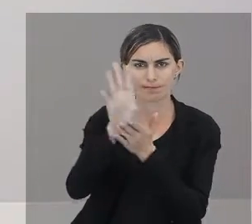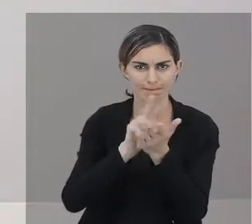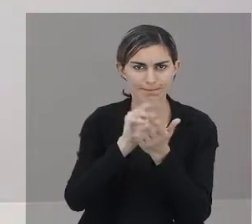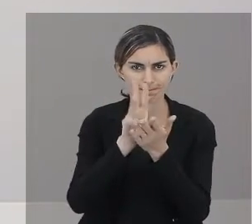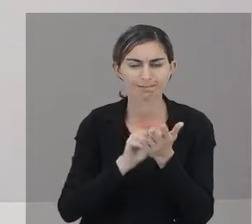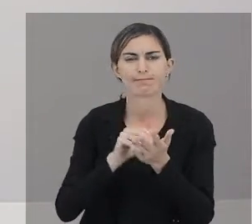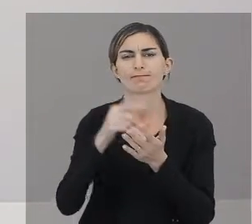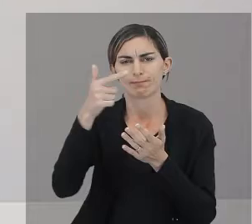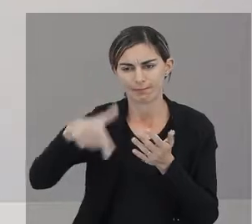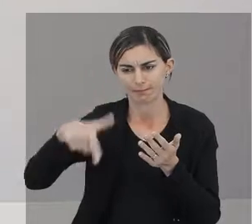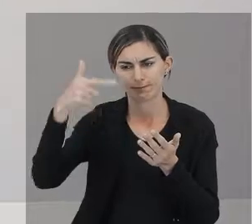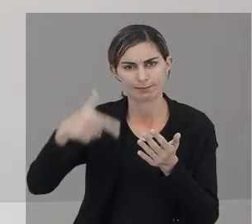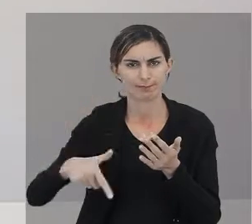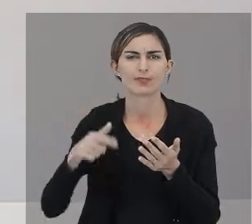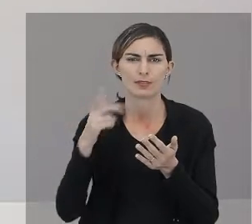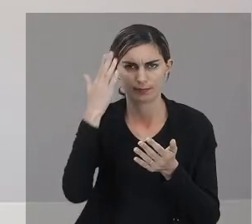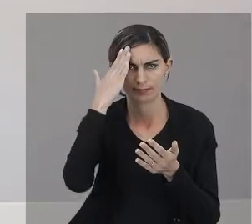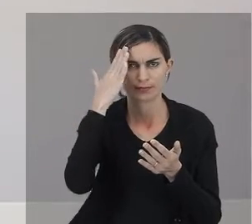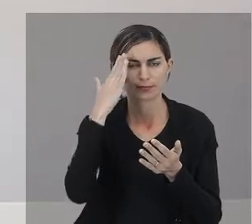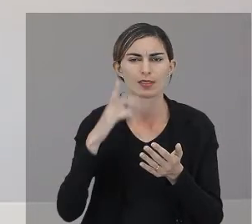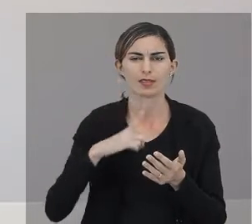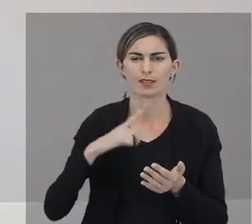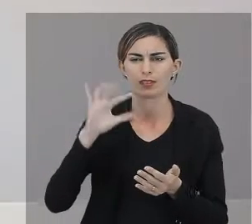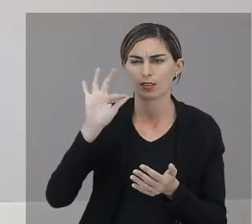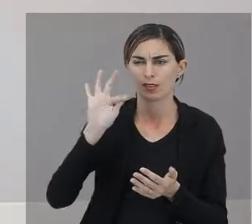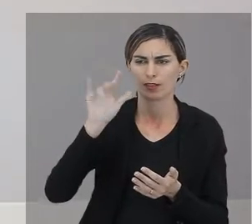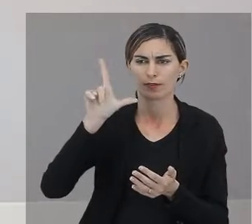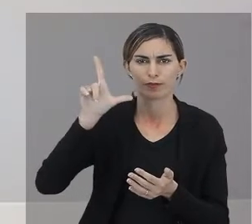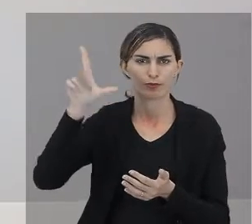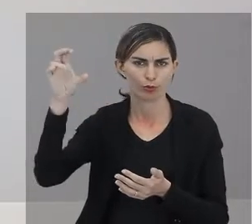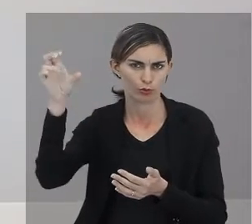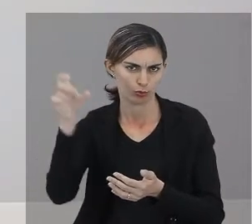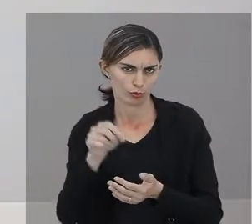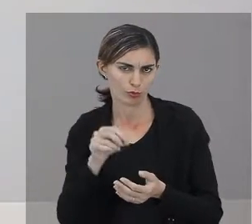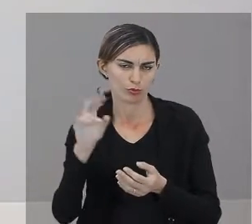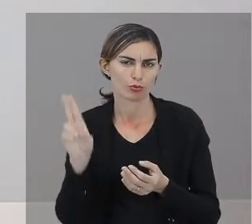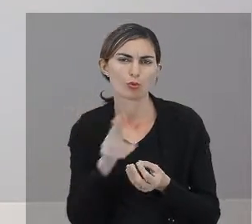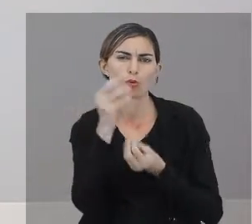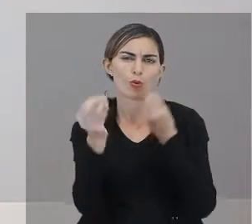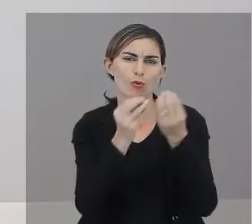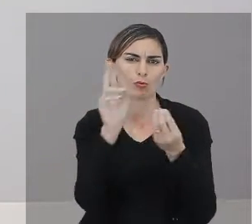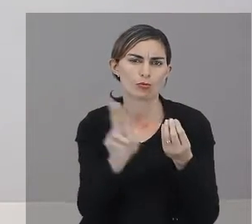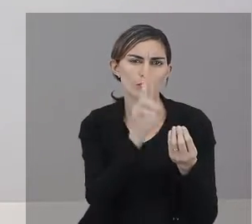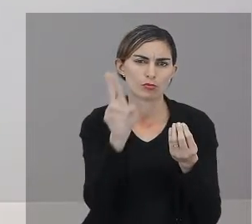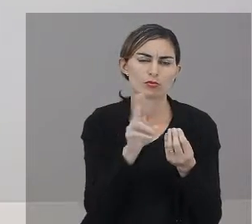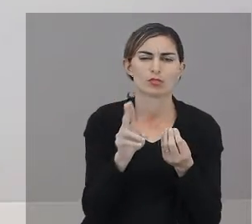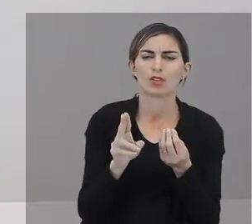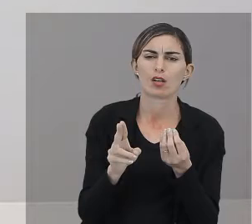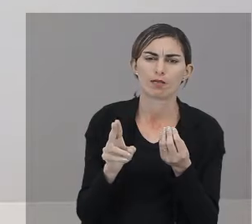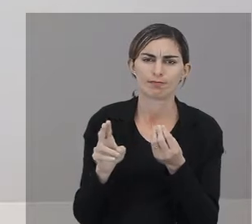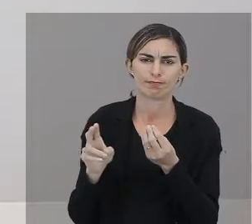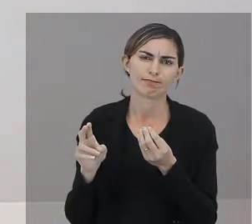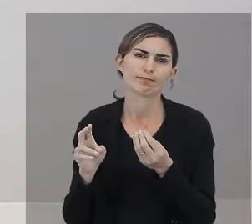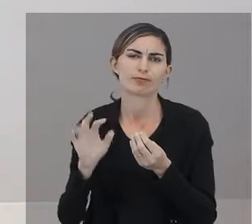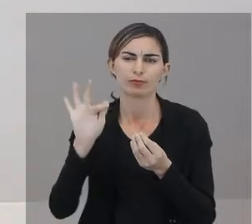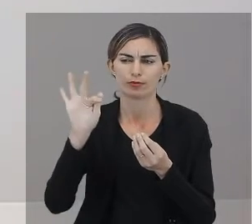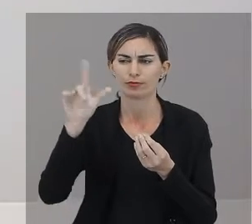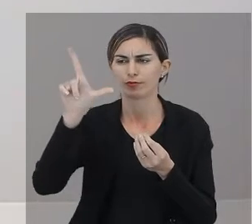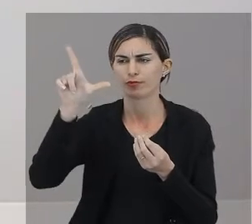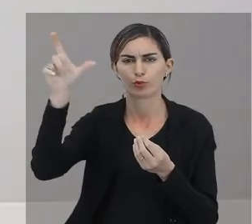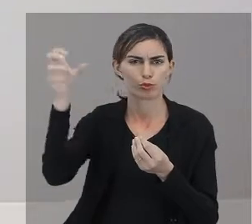competência anterior, temos um fluxo e podemos decidir se vamos usar uma parte ou outra desse